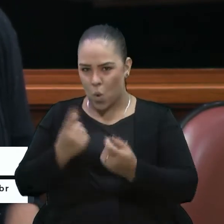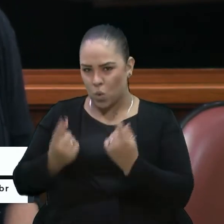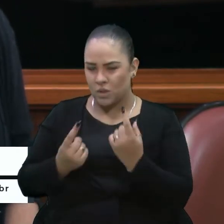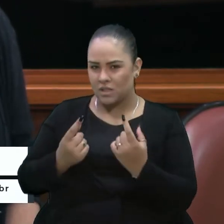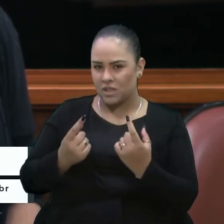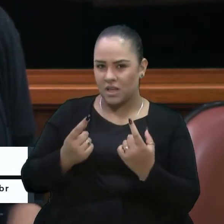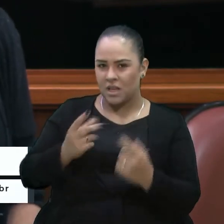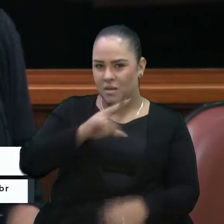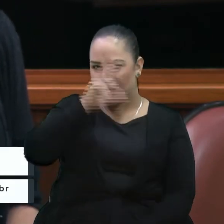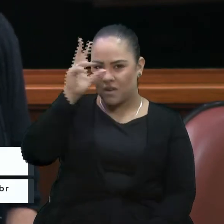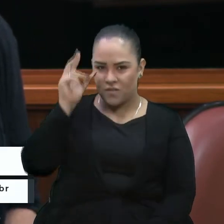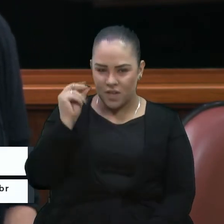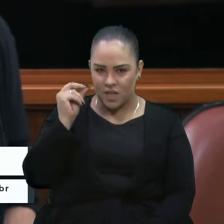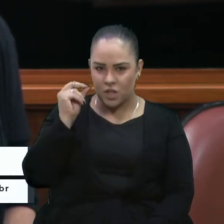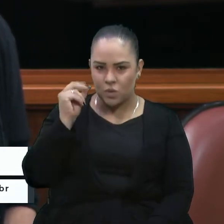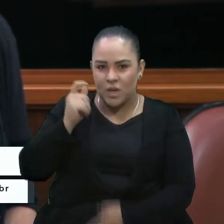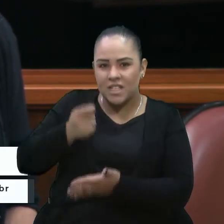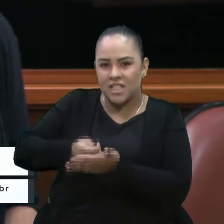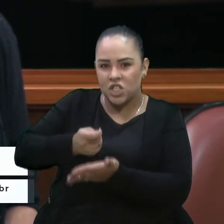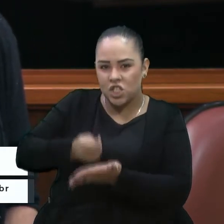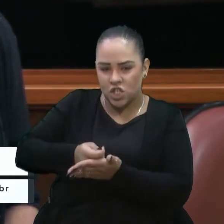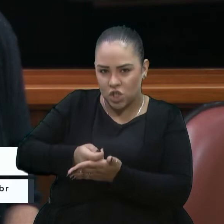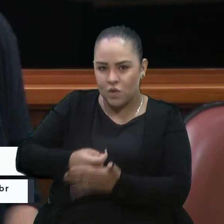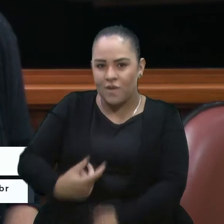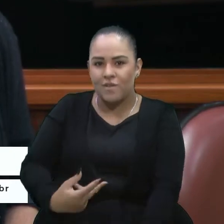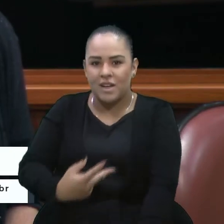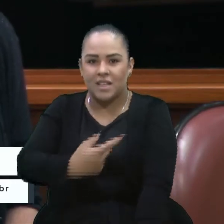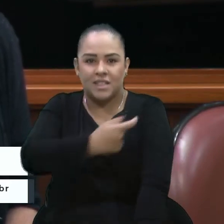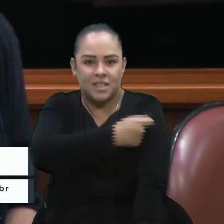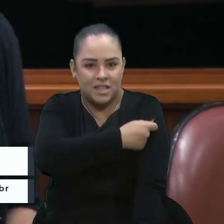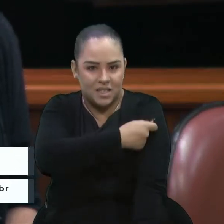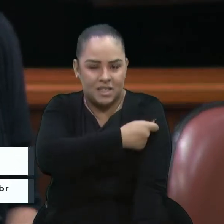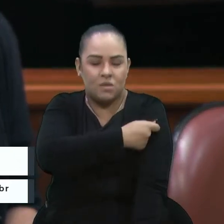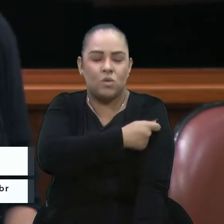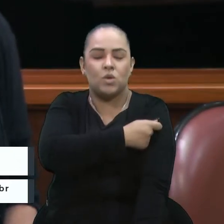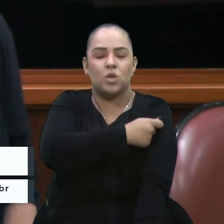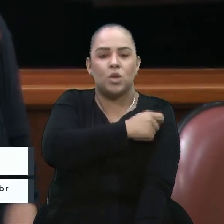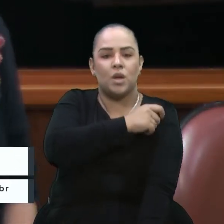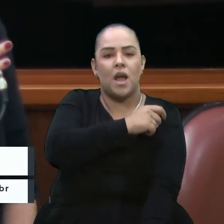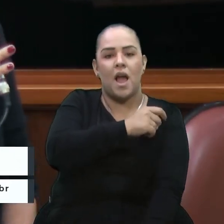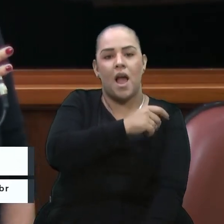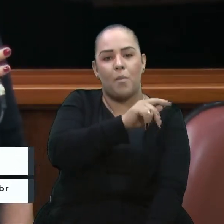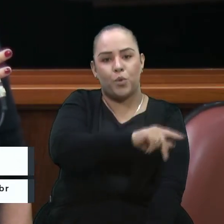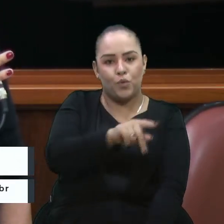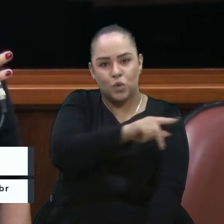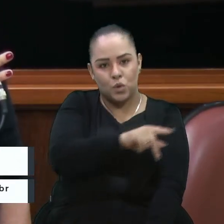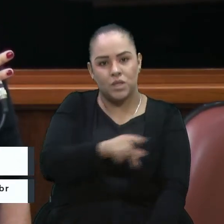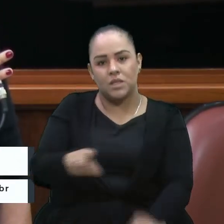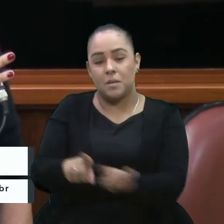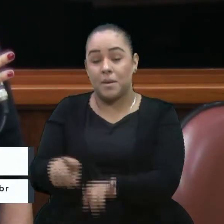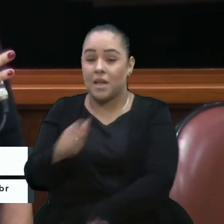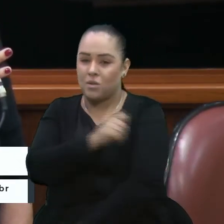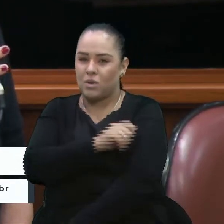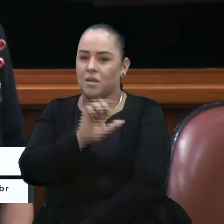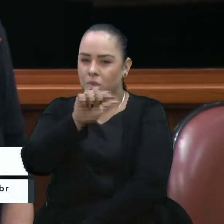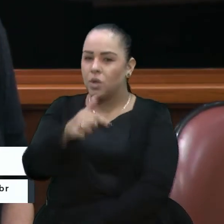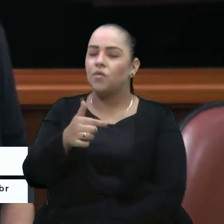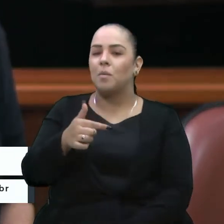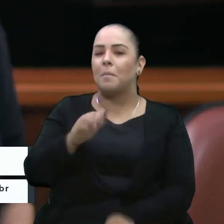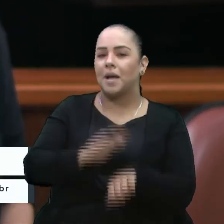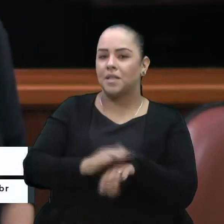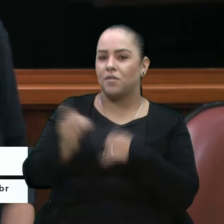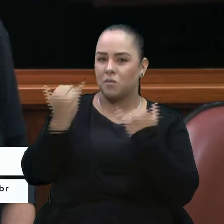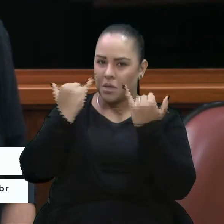vacinação dos profissionais da educação, da comunidade escolar e de estudantes. Né? Eu vou trazer melhor os dados, mas